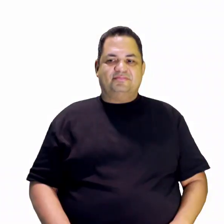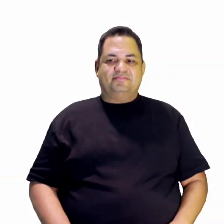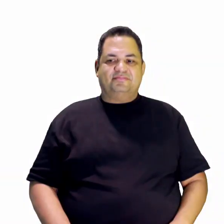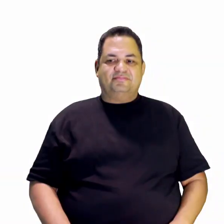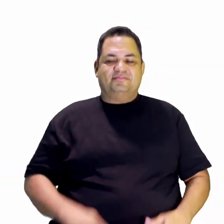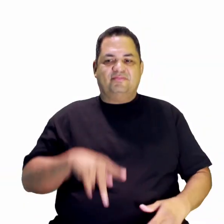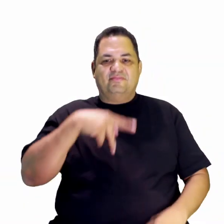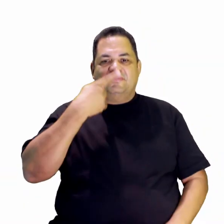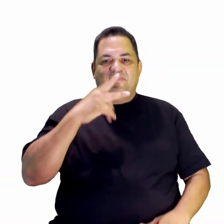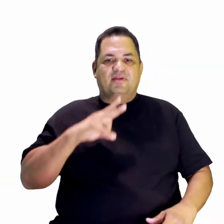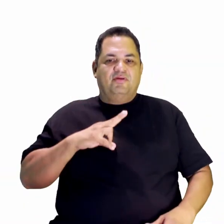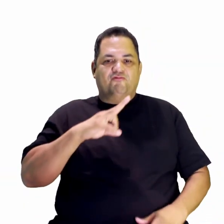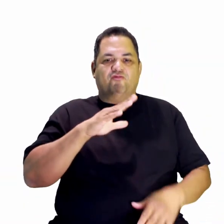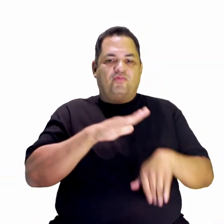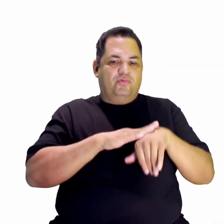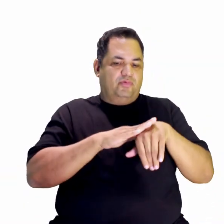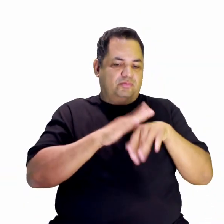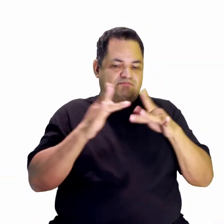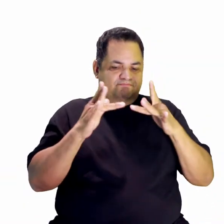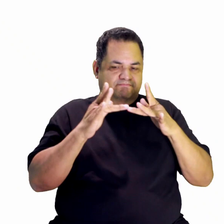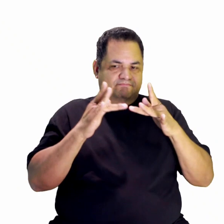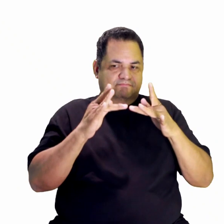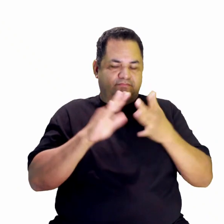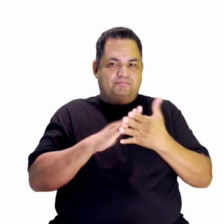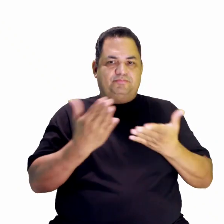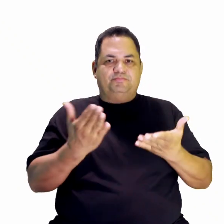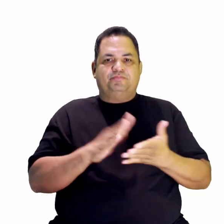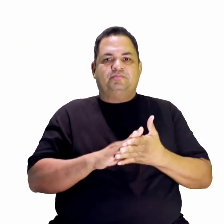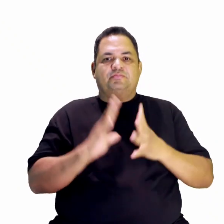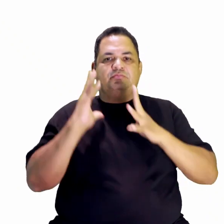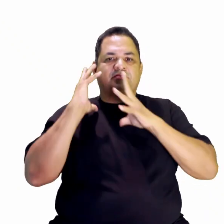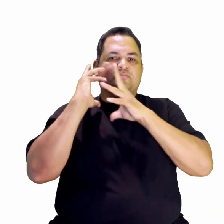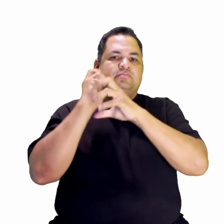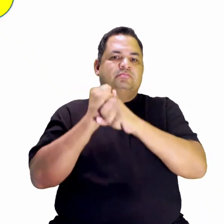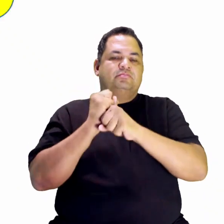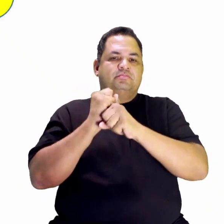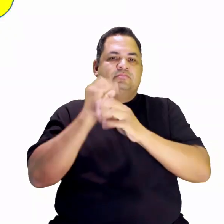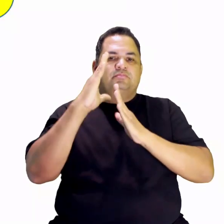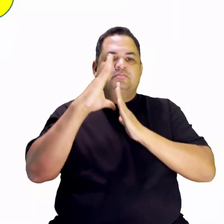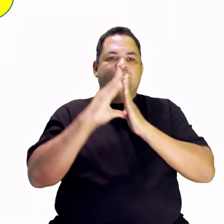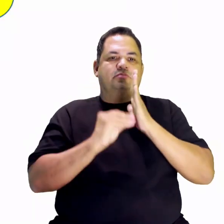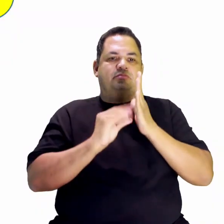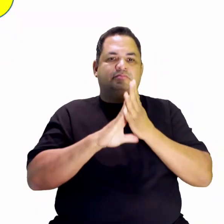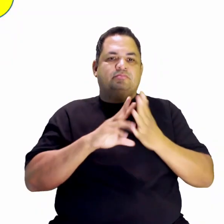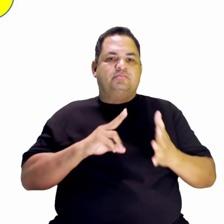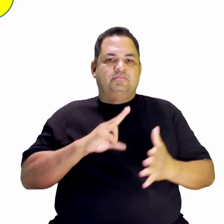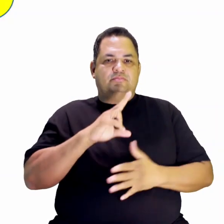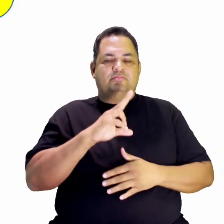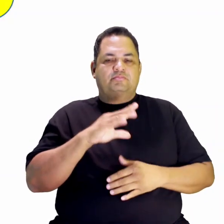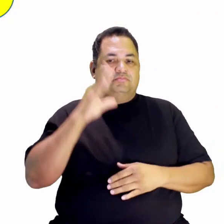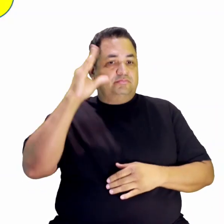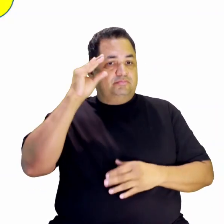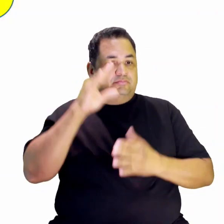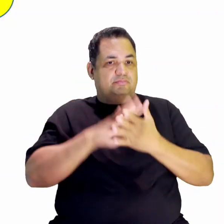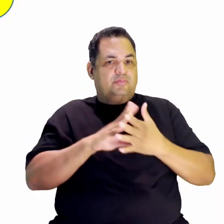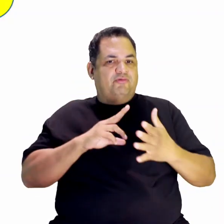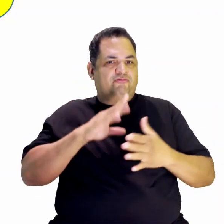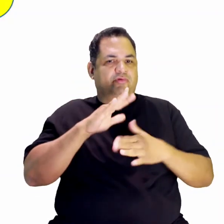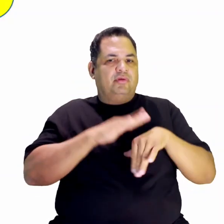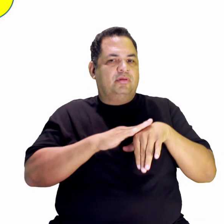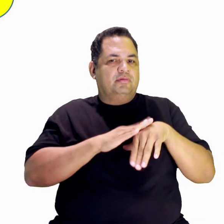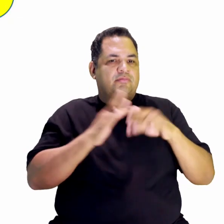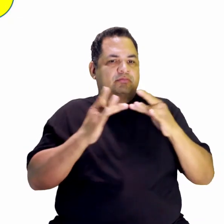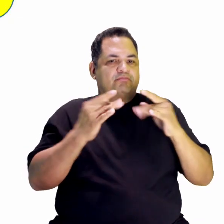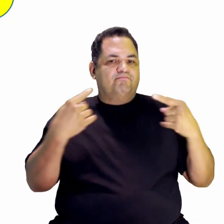Vamos falar sobre a força de atrito, né? A revisão de conteúdo aí é uma força interessante. A força de atrito é uma força que